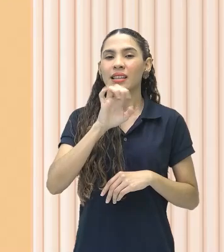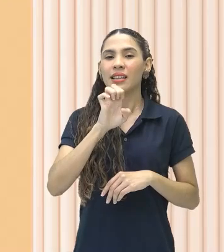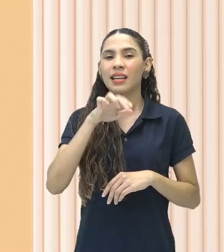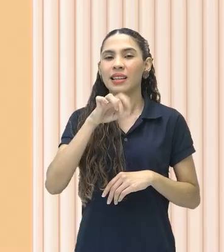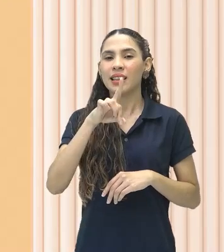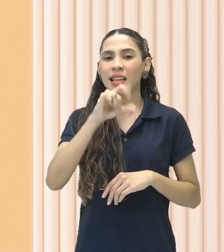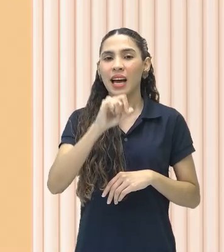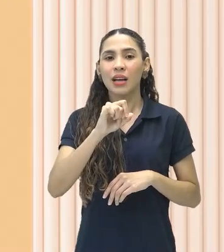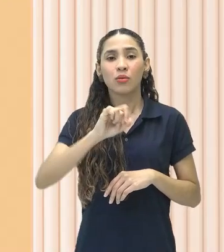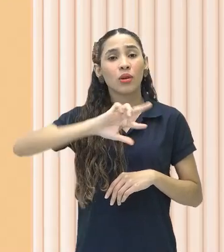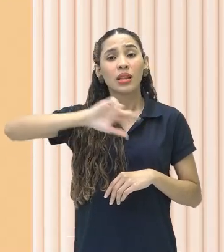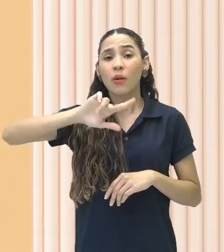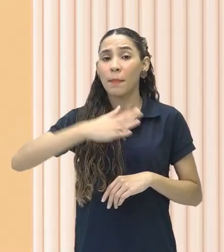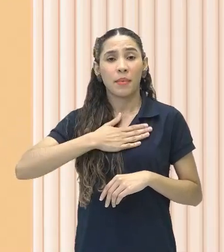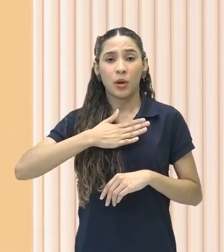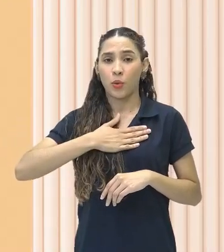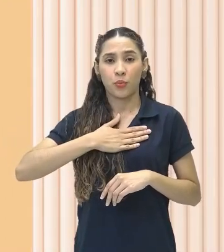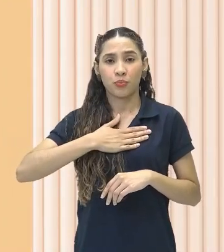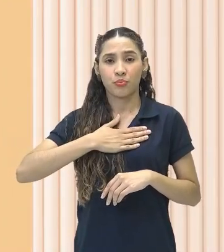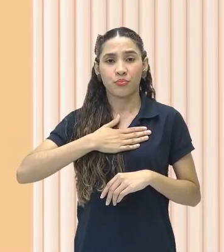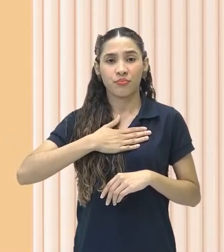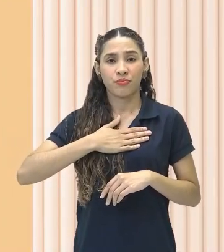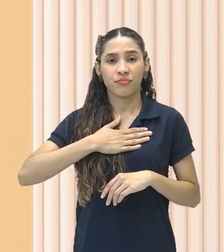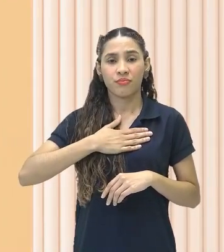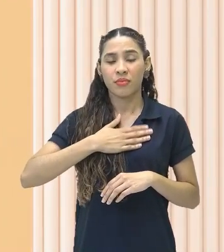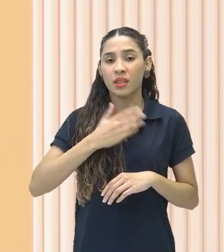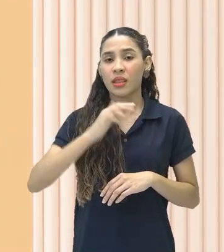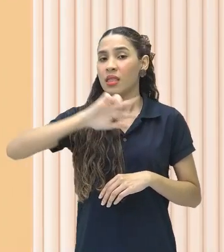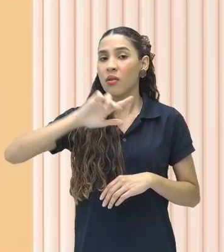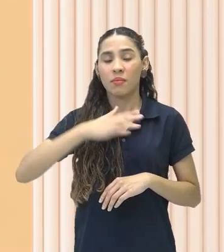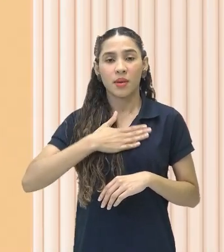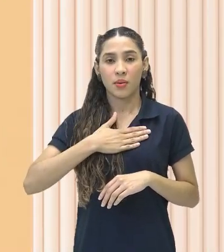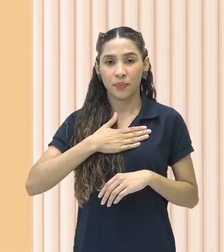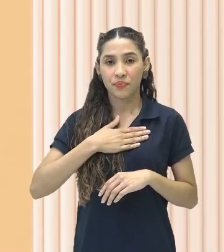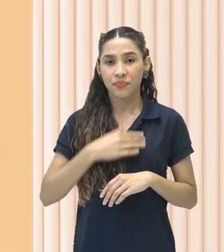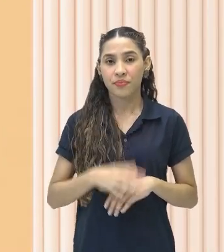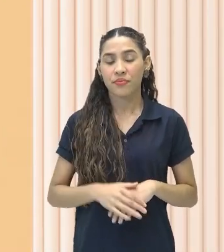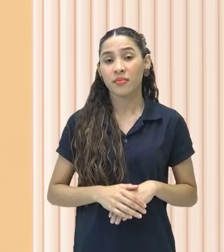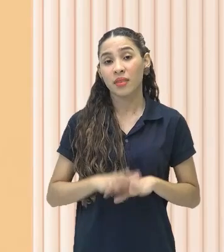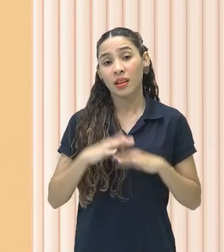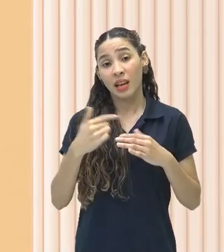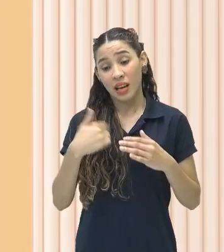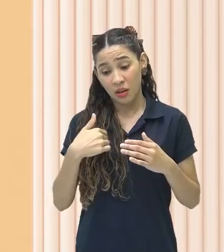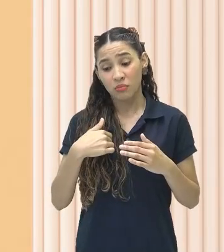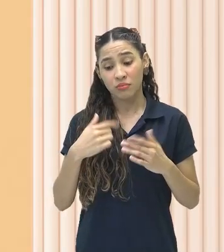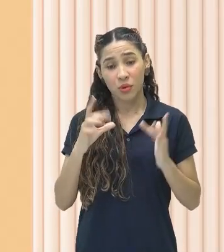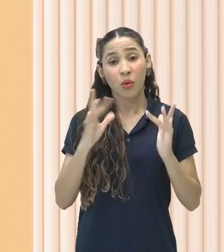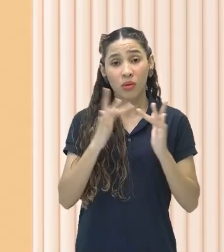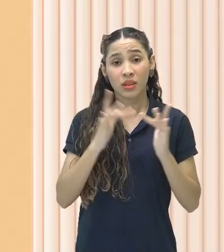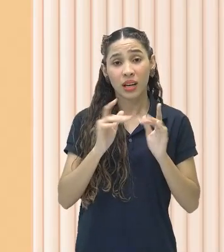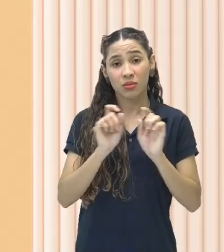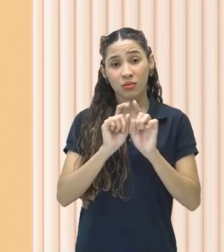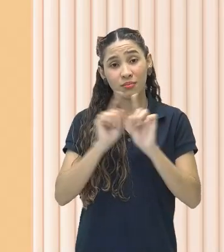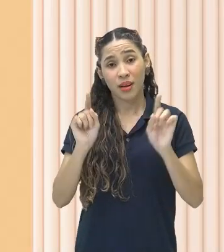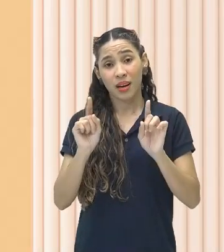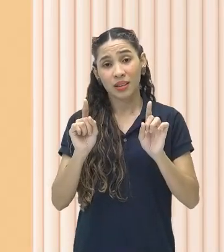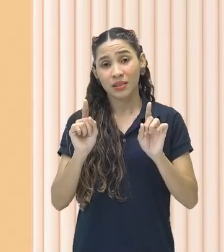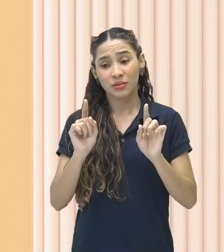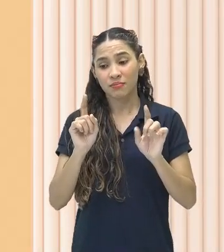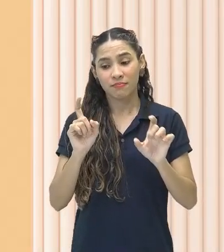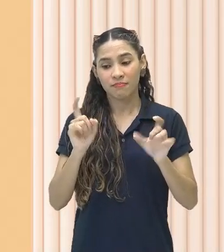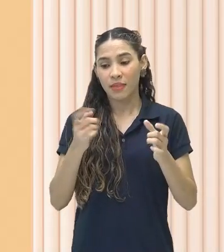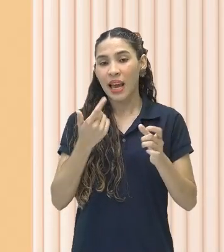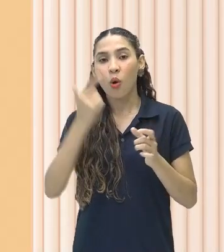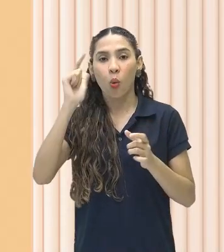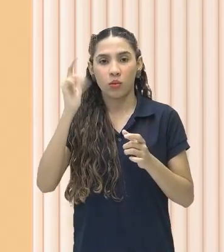Alienação é aquilo que não me pertence, ou não me pertence mais, né? Apesar de eu estar envolvido, mas não me pertence, pertence